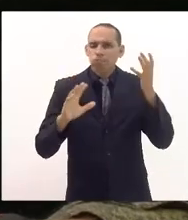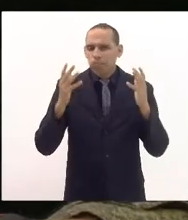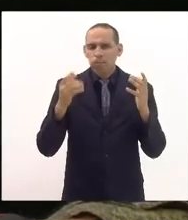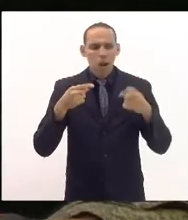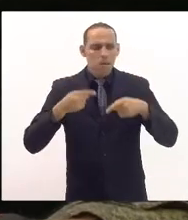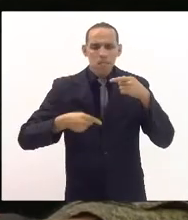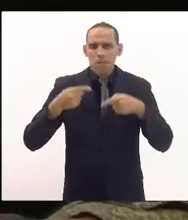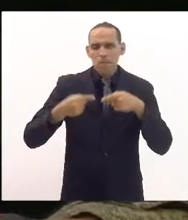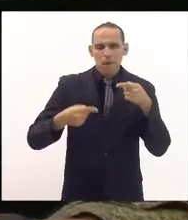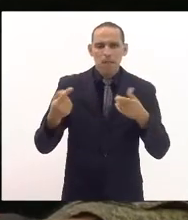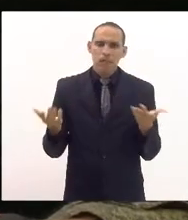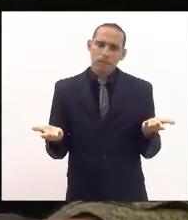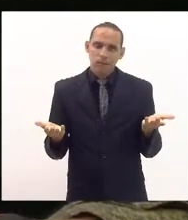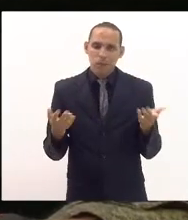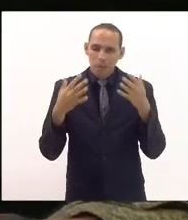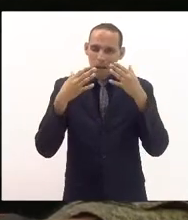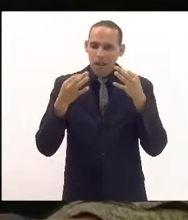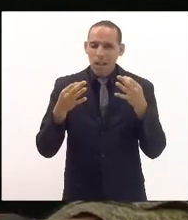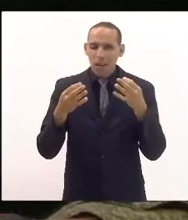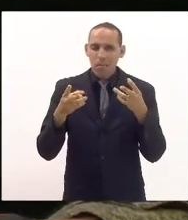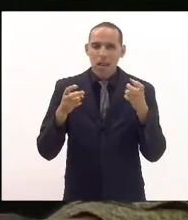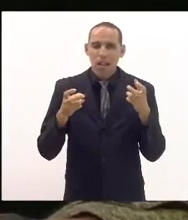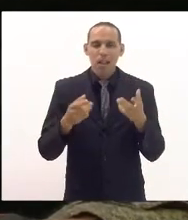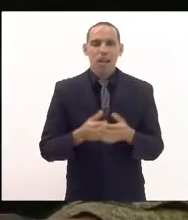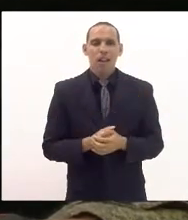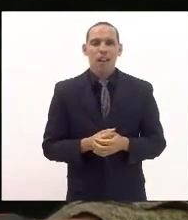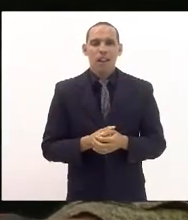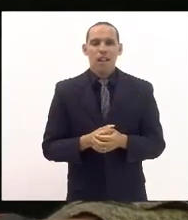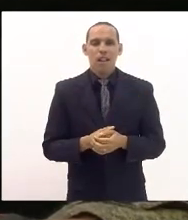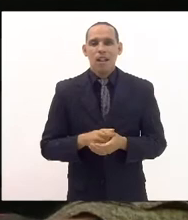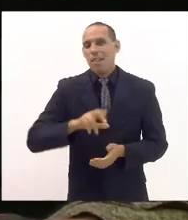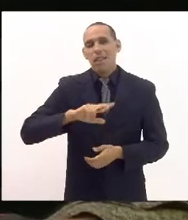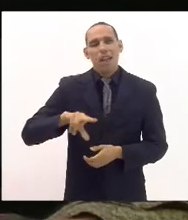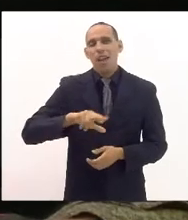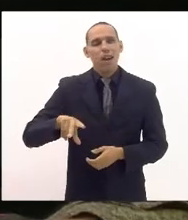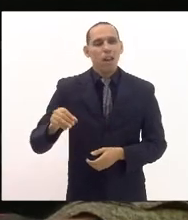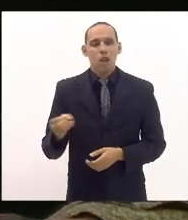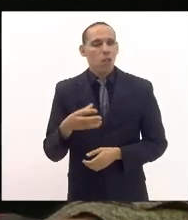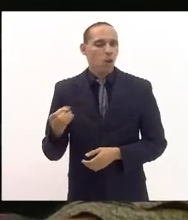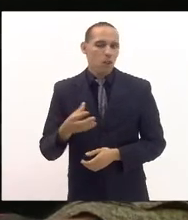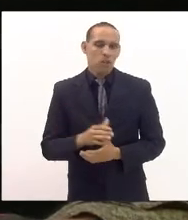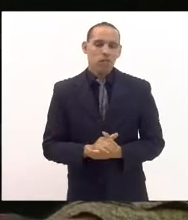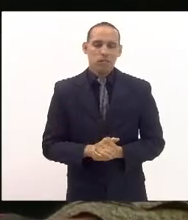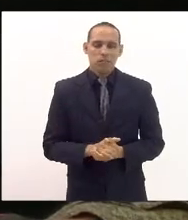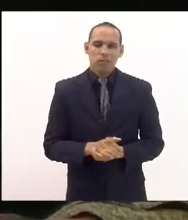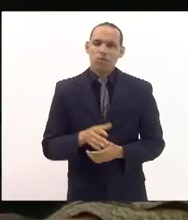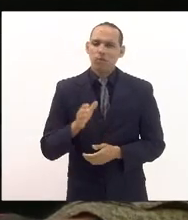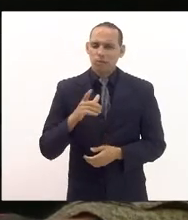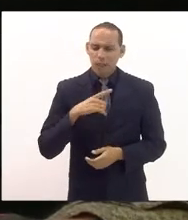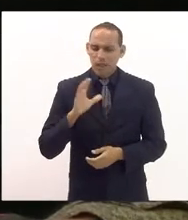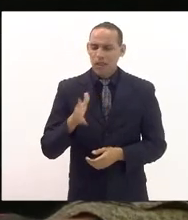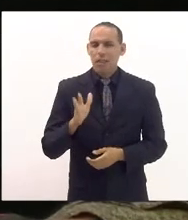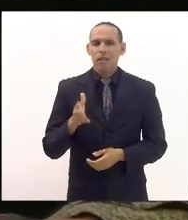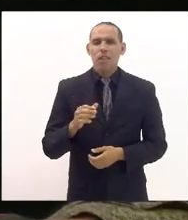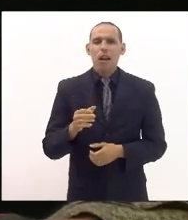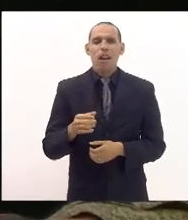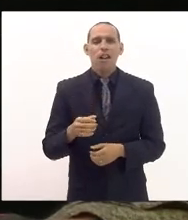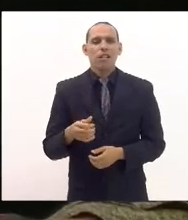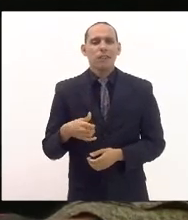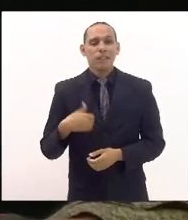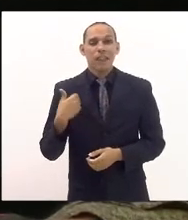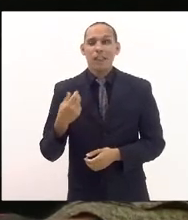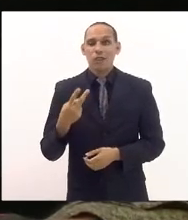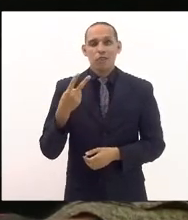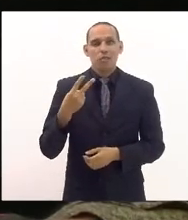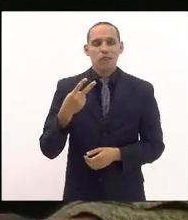que isso ah não é uma dinâmica nova né já tinha dois anos já